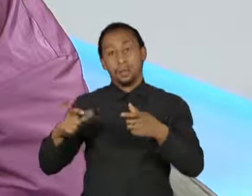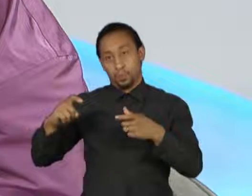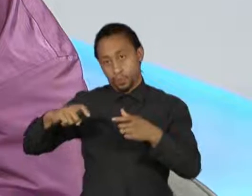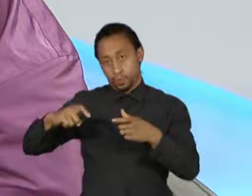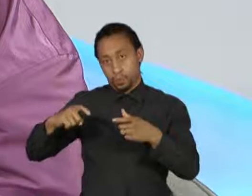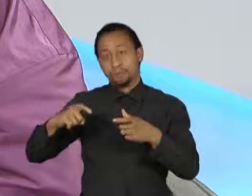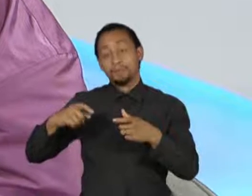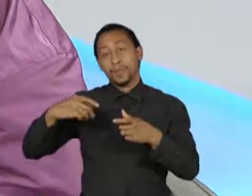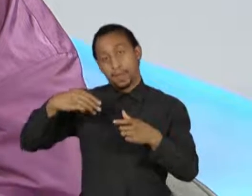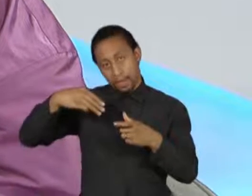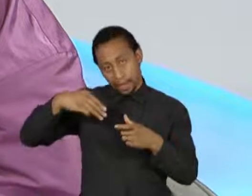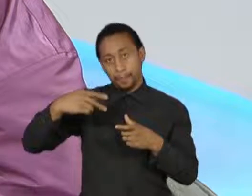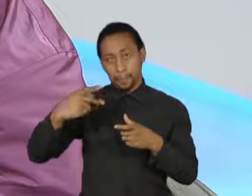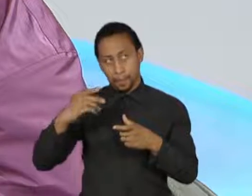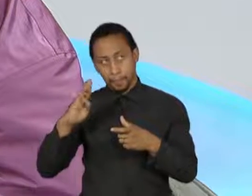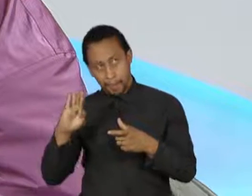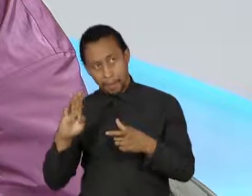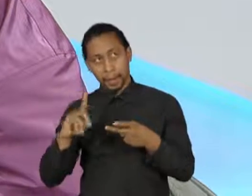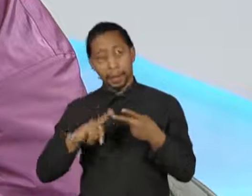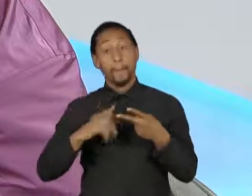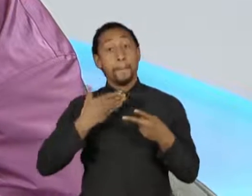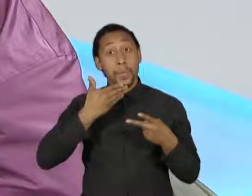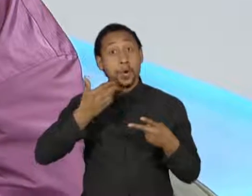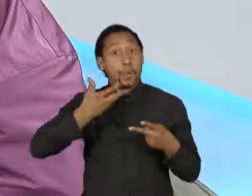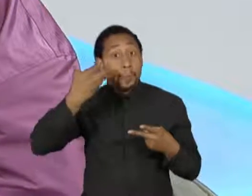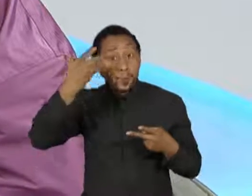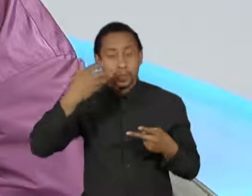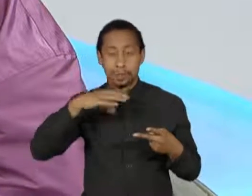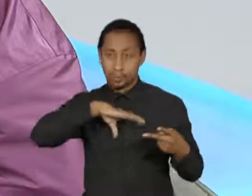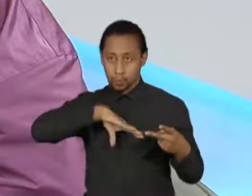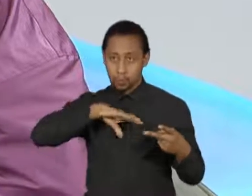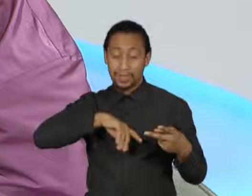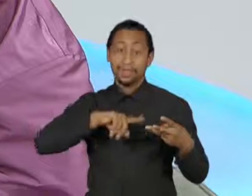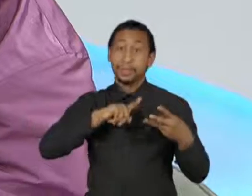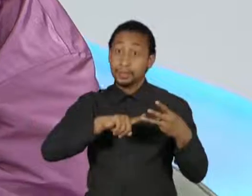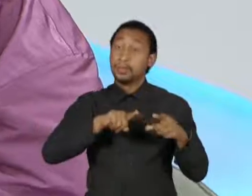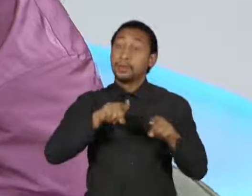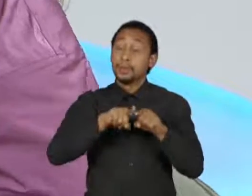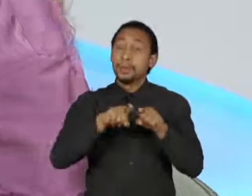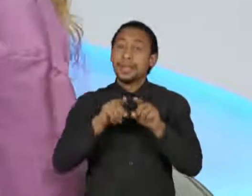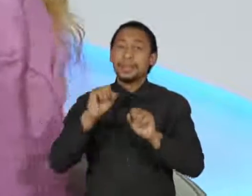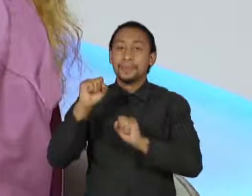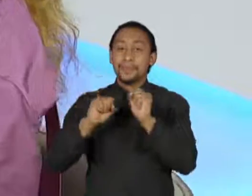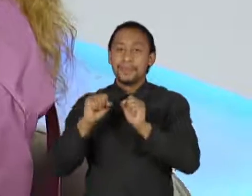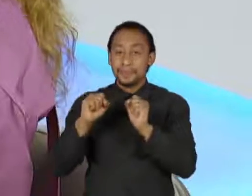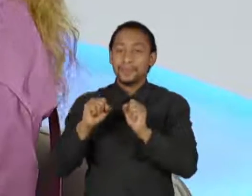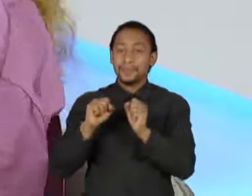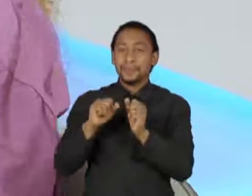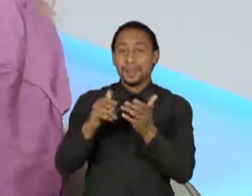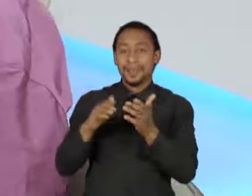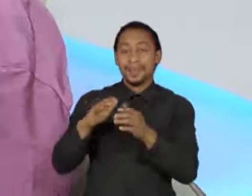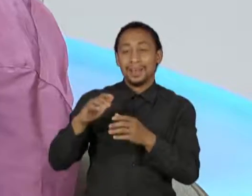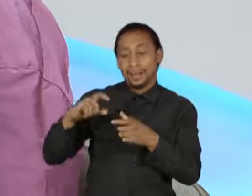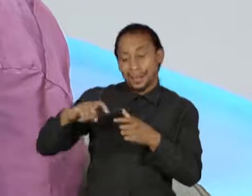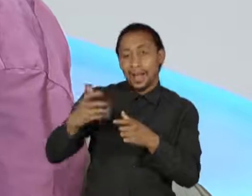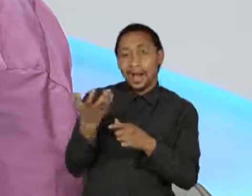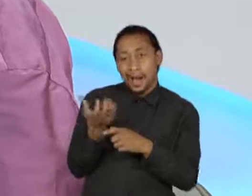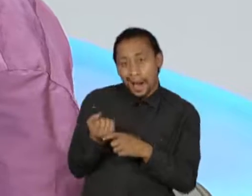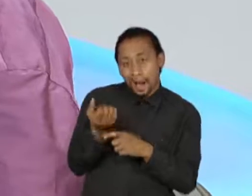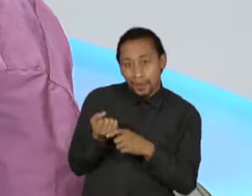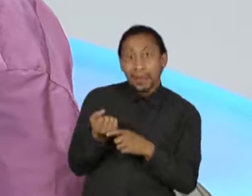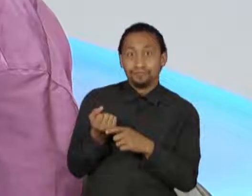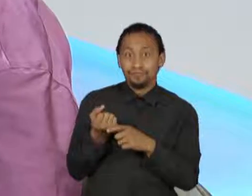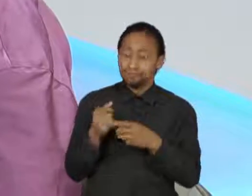popular brasileira, melhor canção em língua portuguesa e engenharia de produção. Então isso já foi uma grande surpresa, assim, foi um